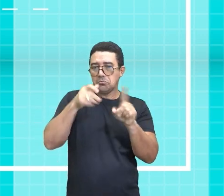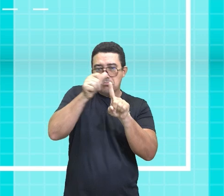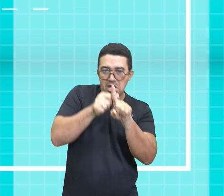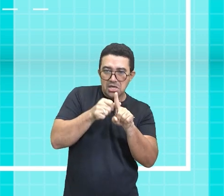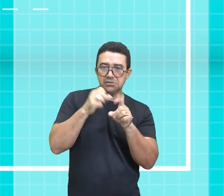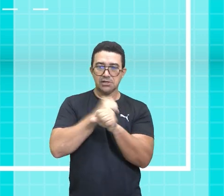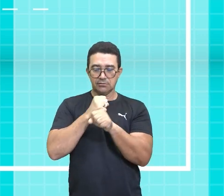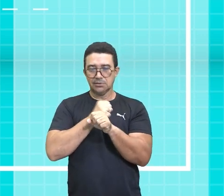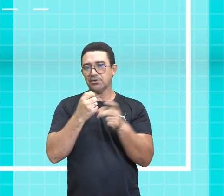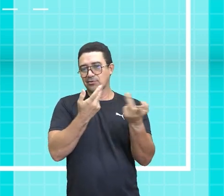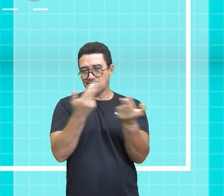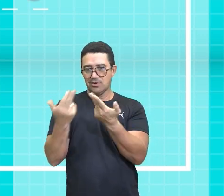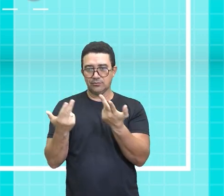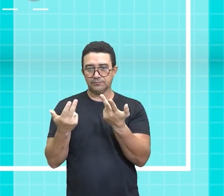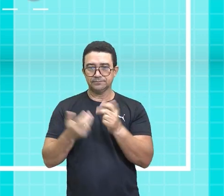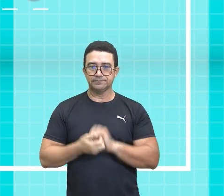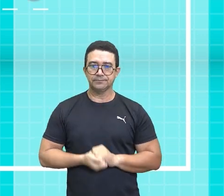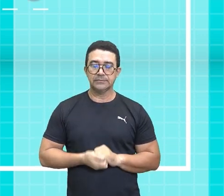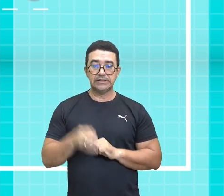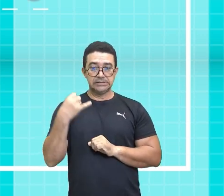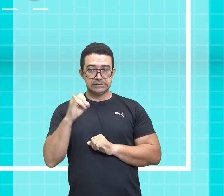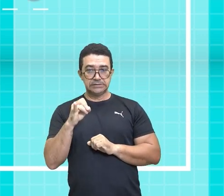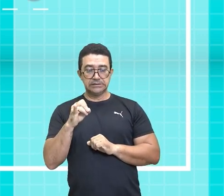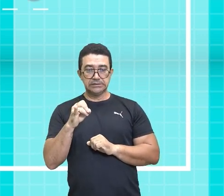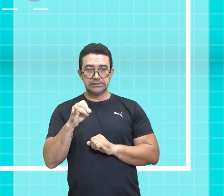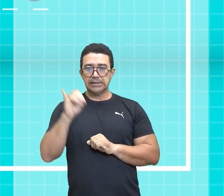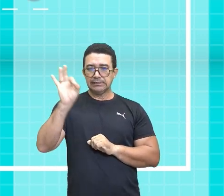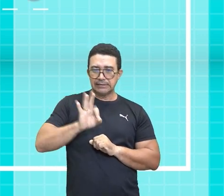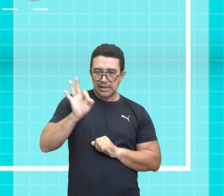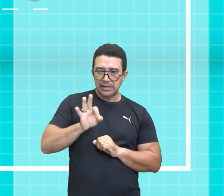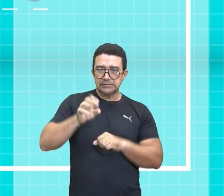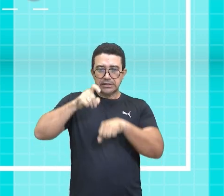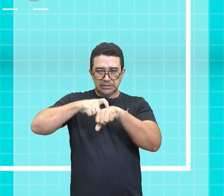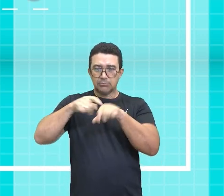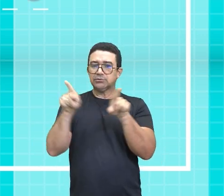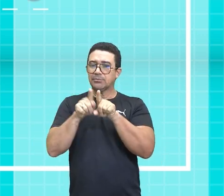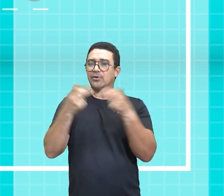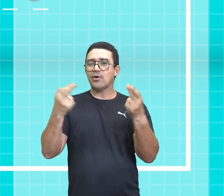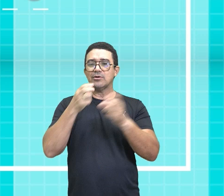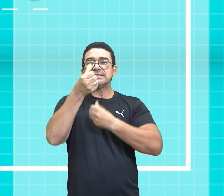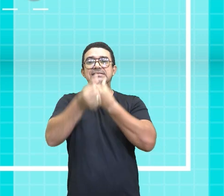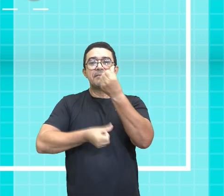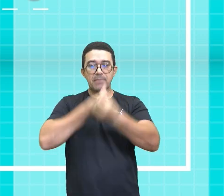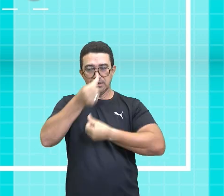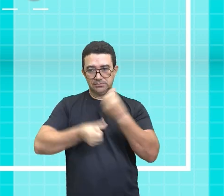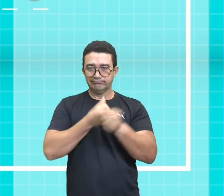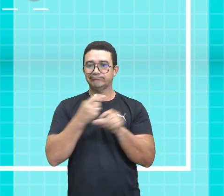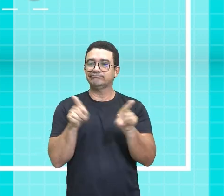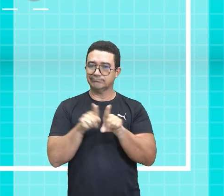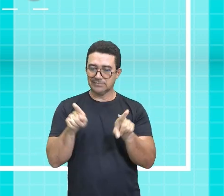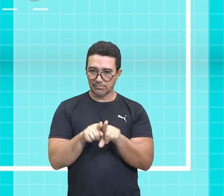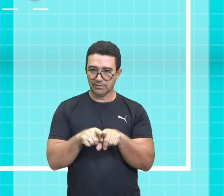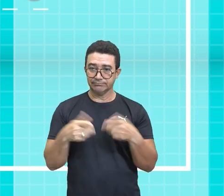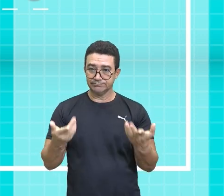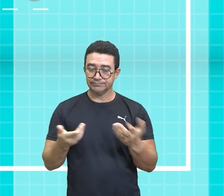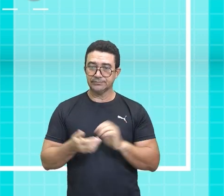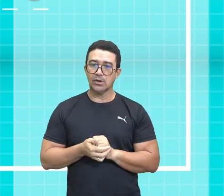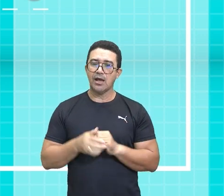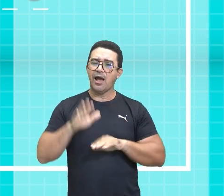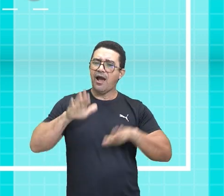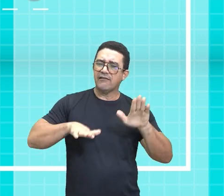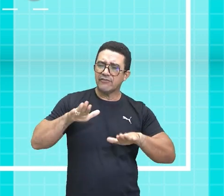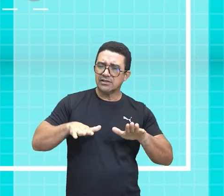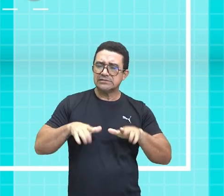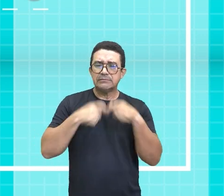também deve estar em mês. Se a taxa está em semestre, o tempo também deverá estar em semestre. Então, algumas vezes